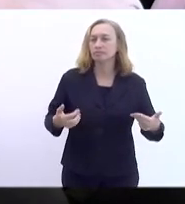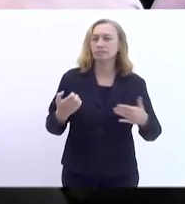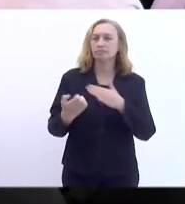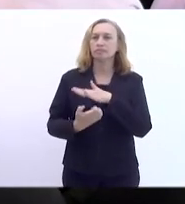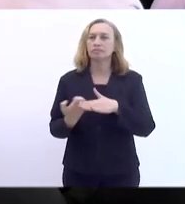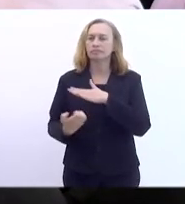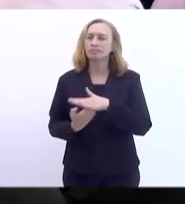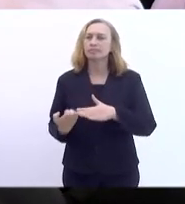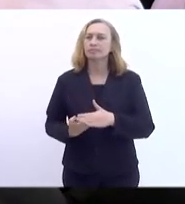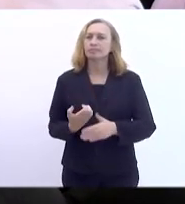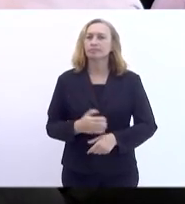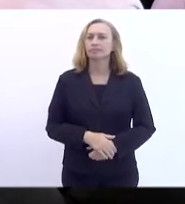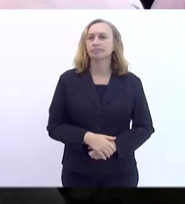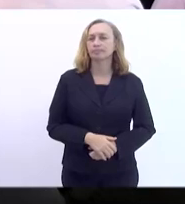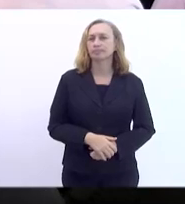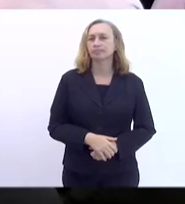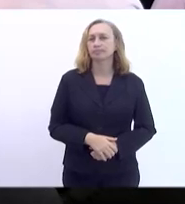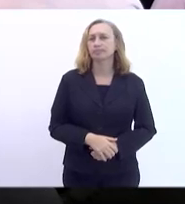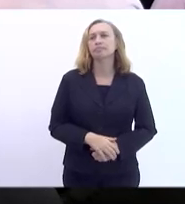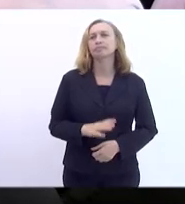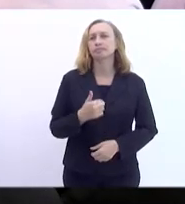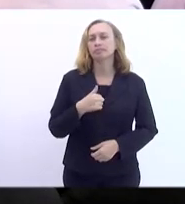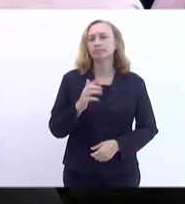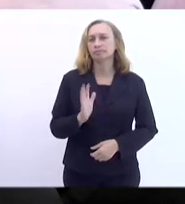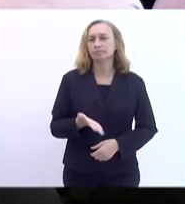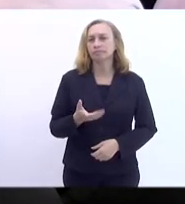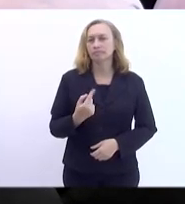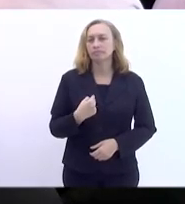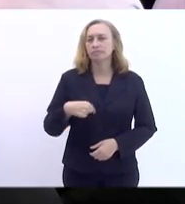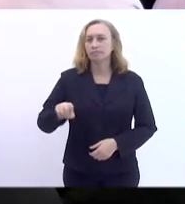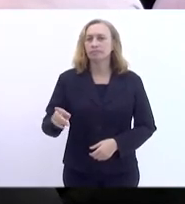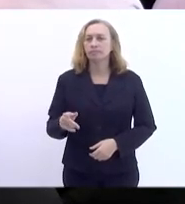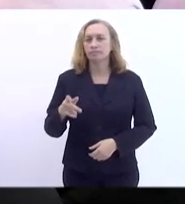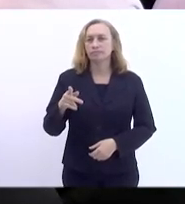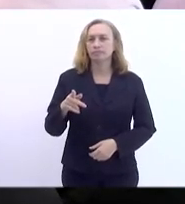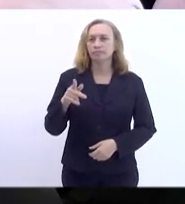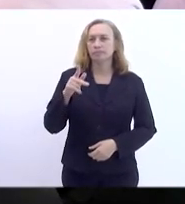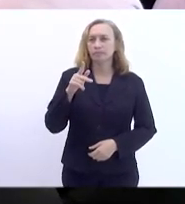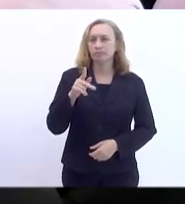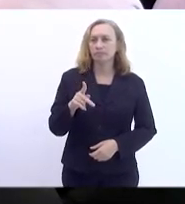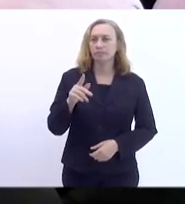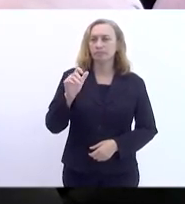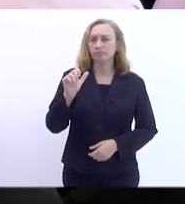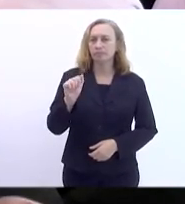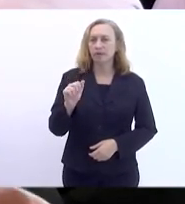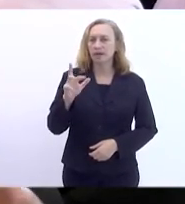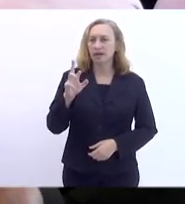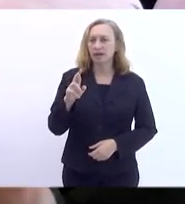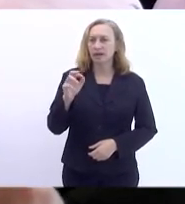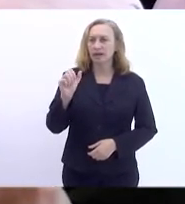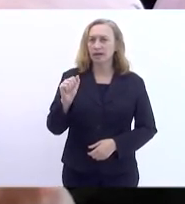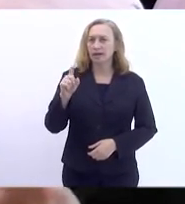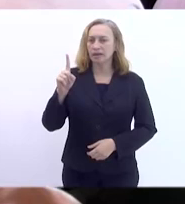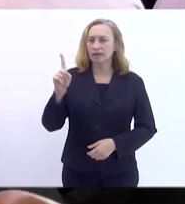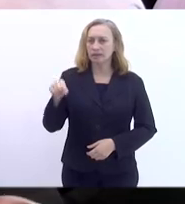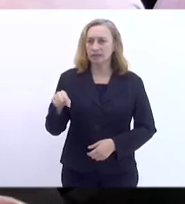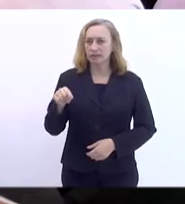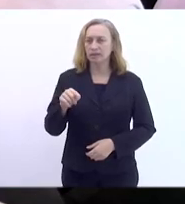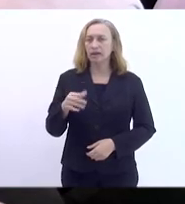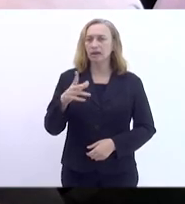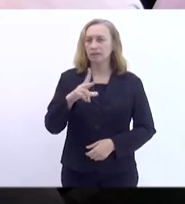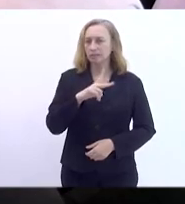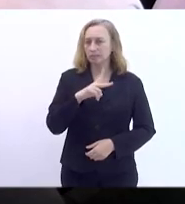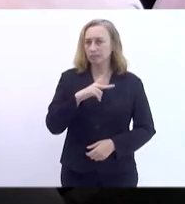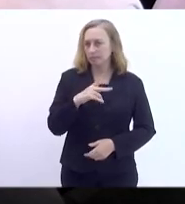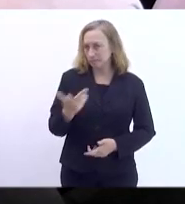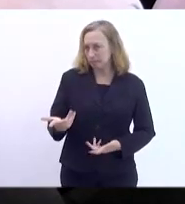e é eu já estava a ponto de ir ao Paraná pessoalmente que eu é porque hoje já não consigo